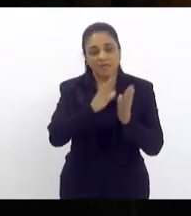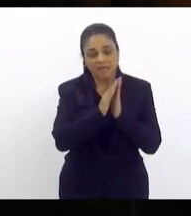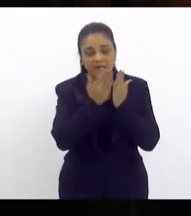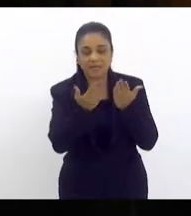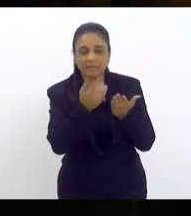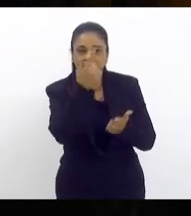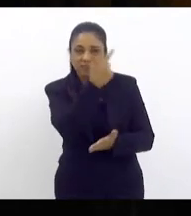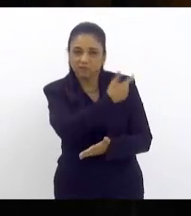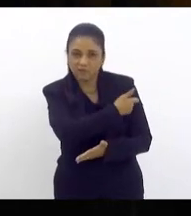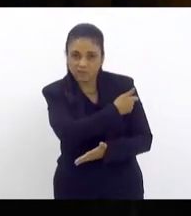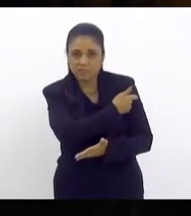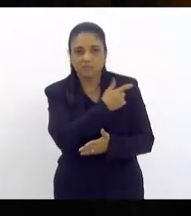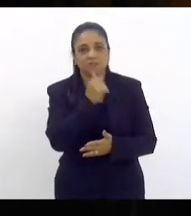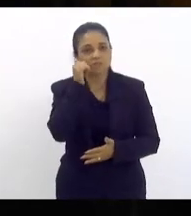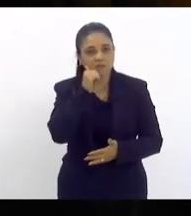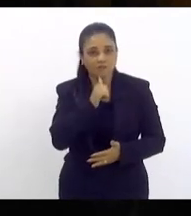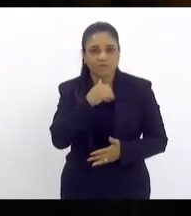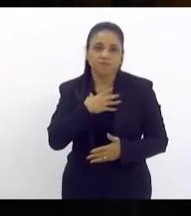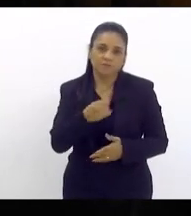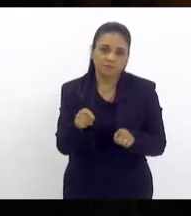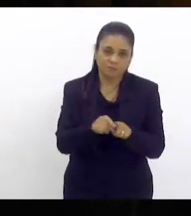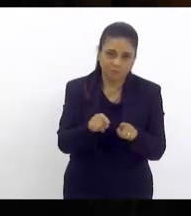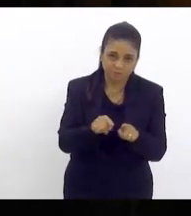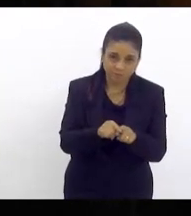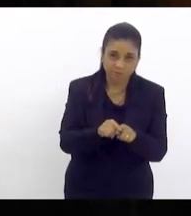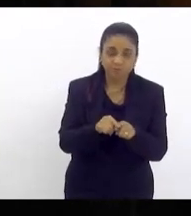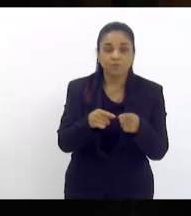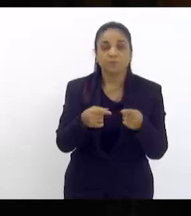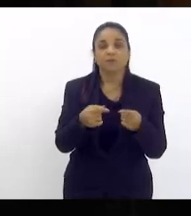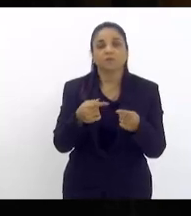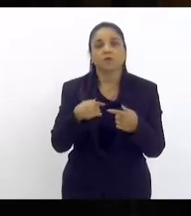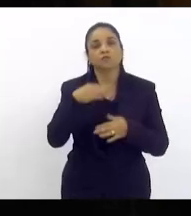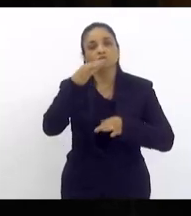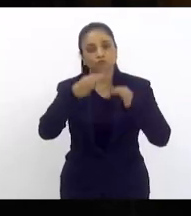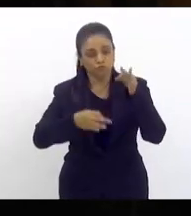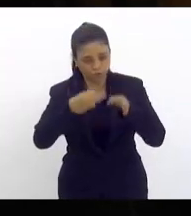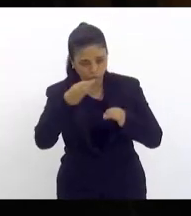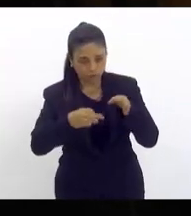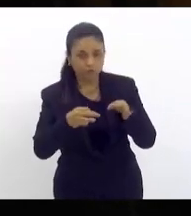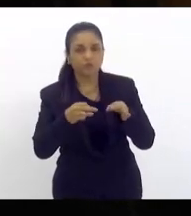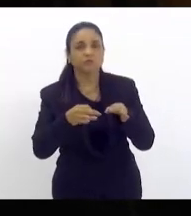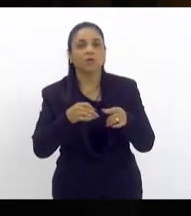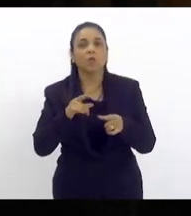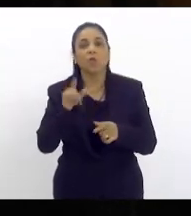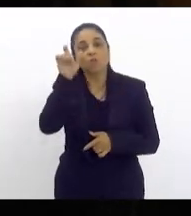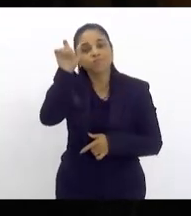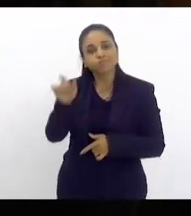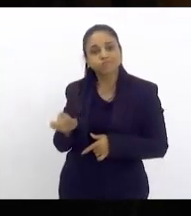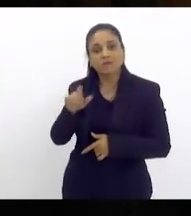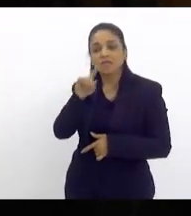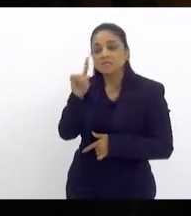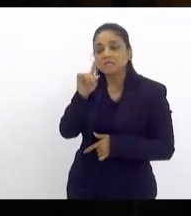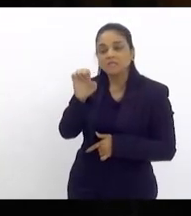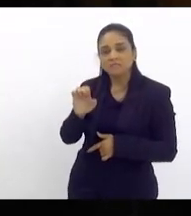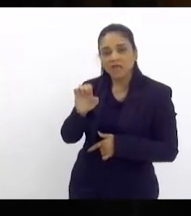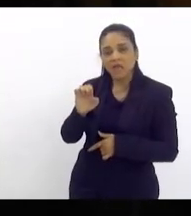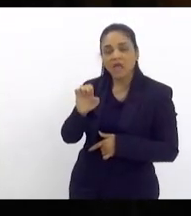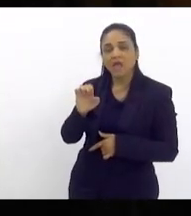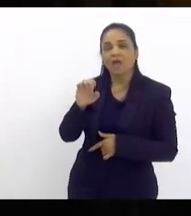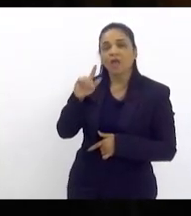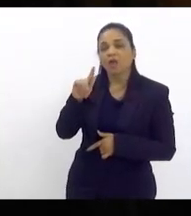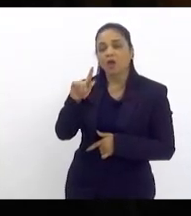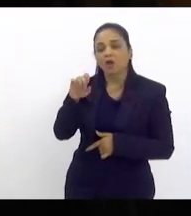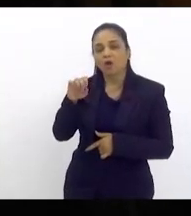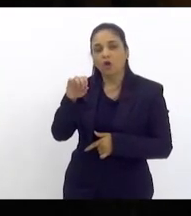sua caderneta de vacina então não tenho dúvida que faremos justiça e é com o Zé Gotinha é com a ciência com a tecnologia com a possibilidade